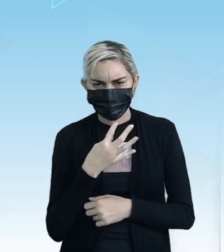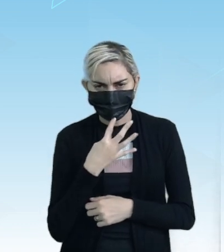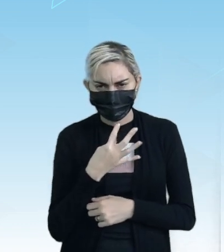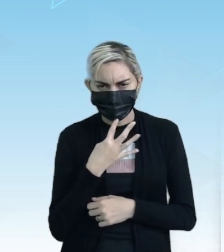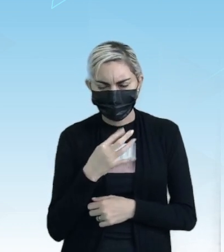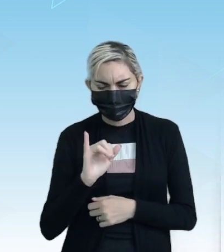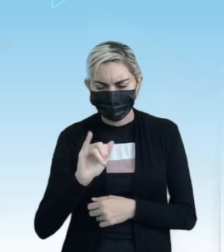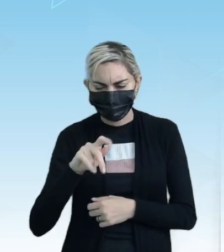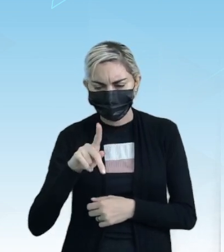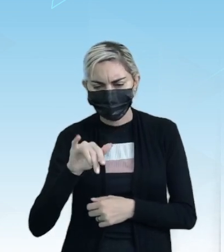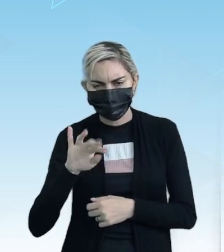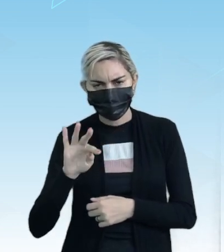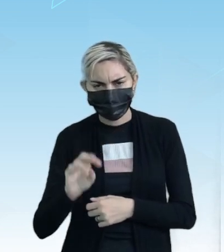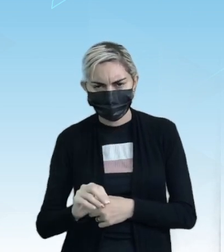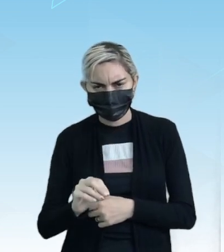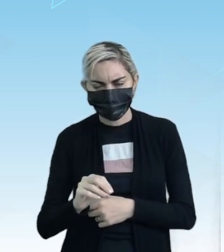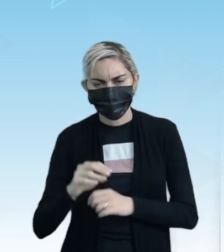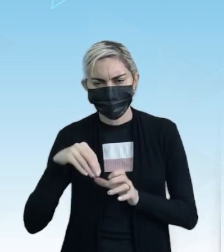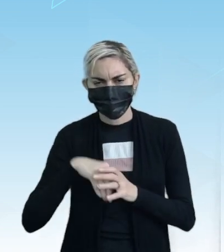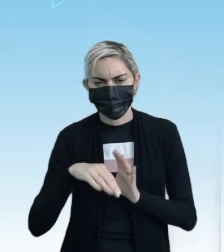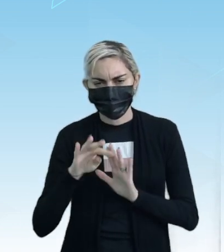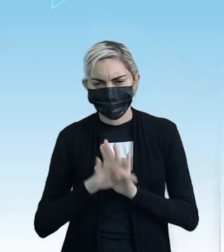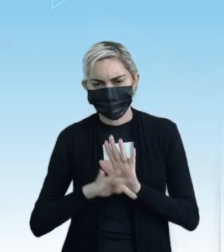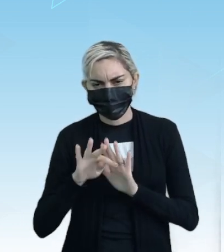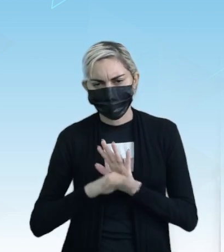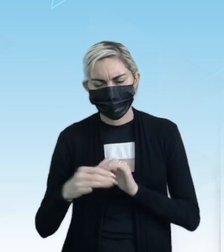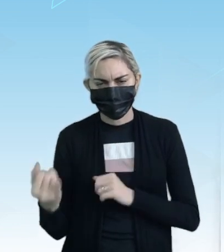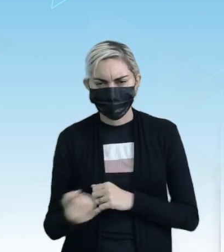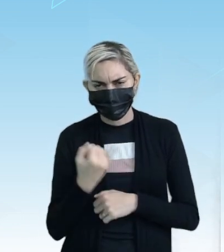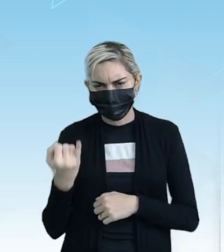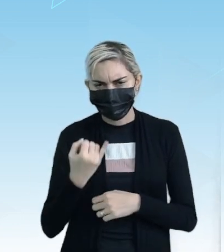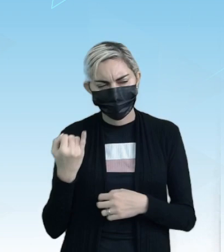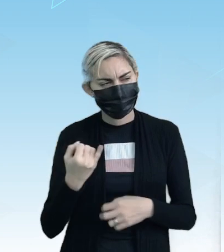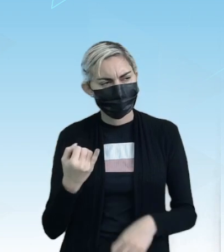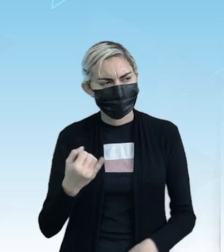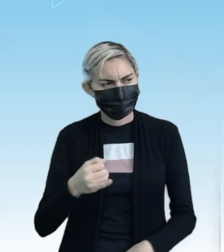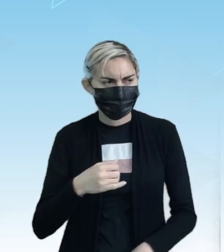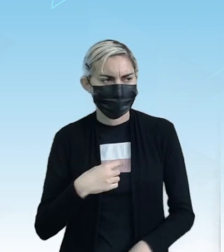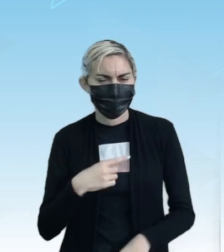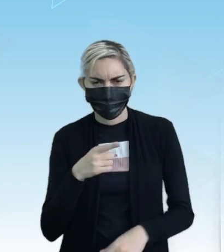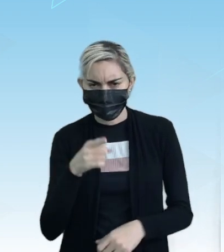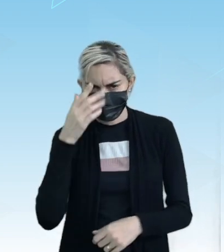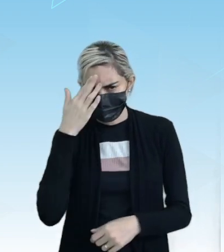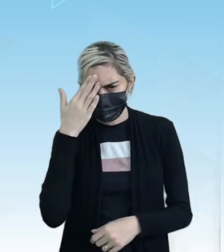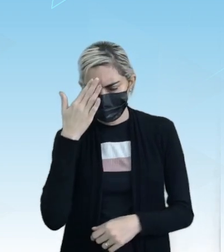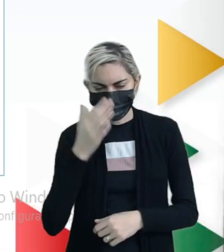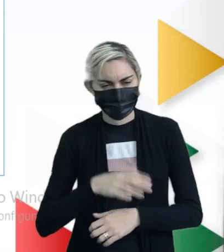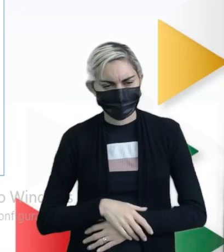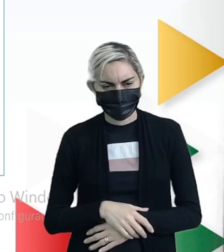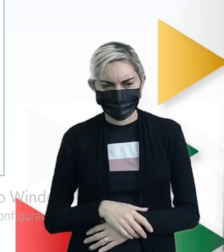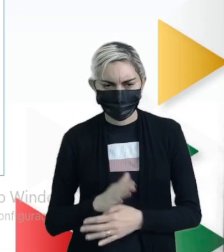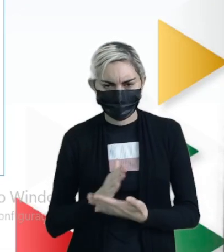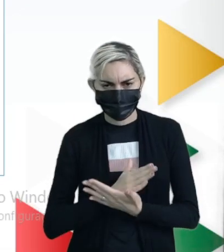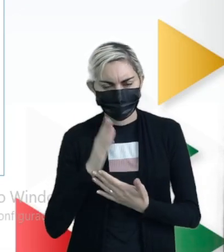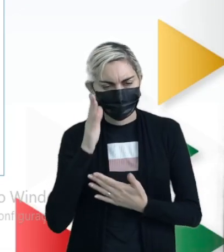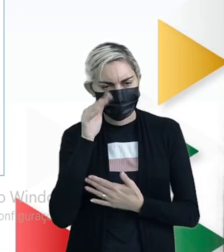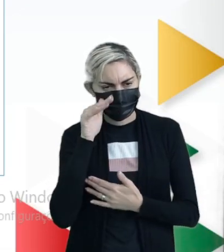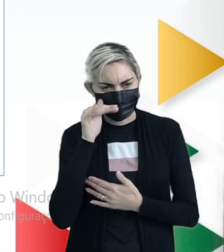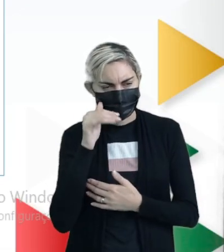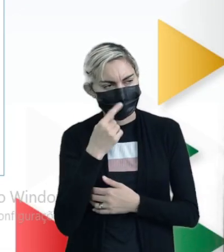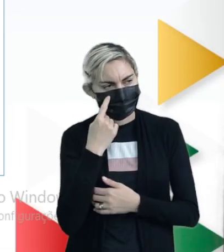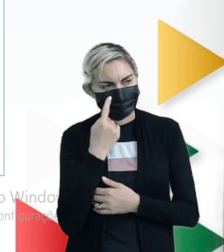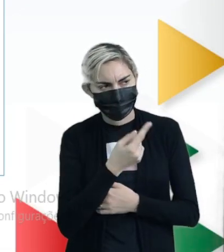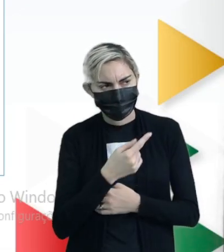o implícito dentro do texto. É importante. Vamos ver aqui. Você sabia? Vamos lá, algumas curiosidades.